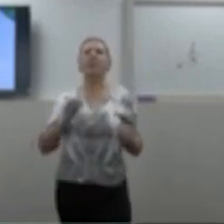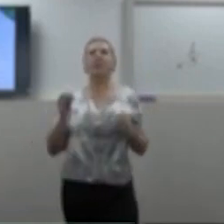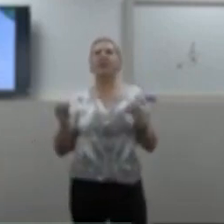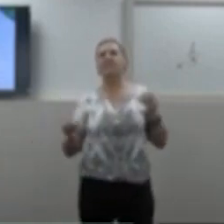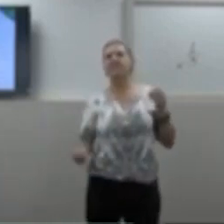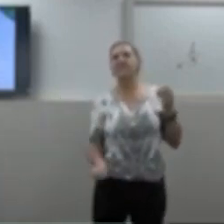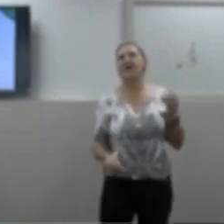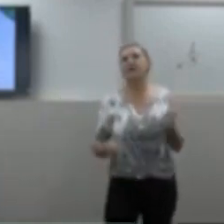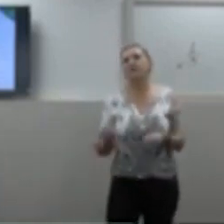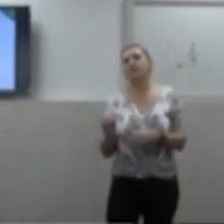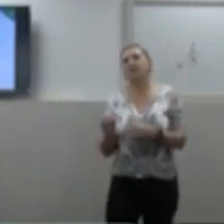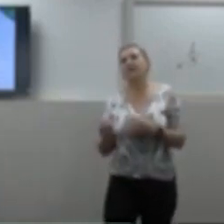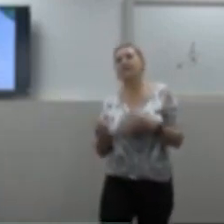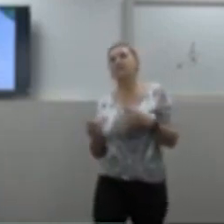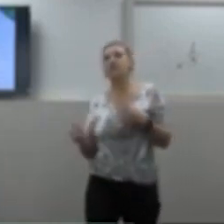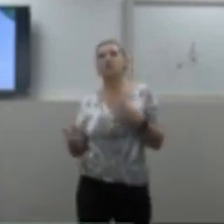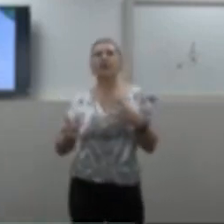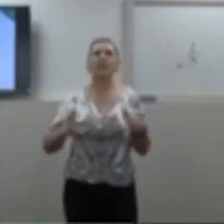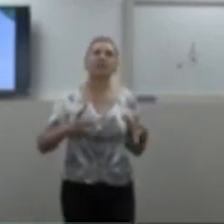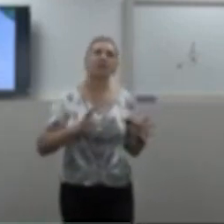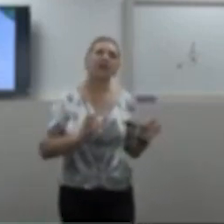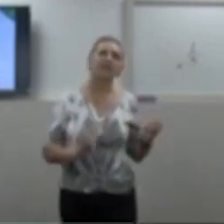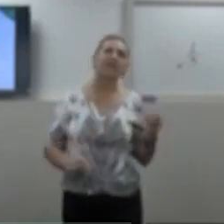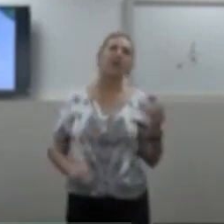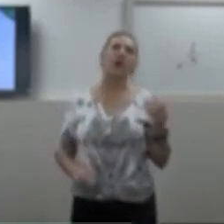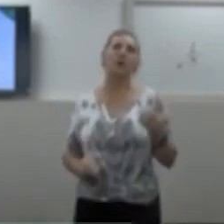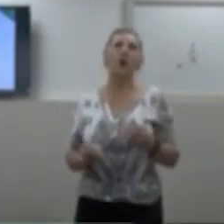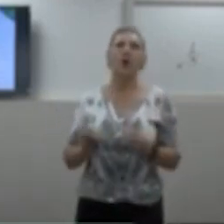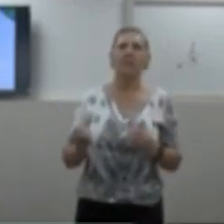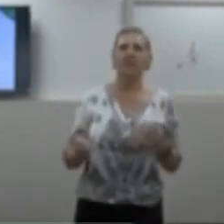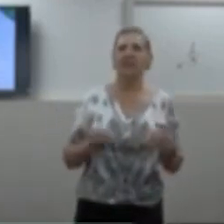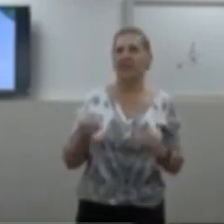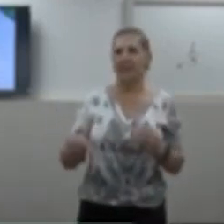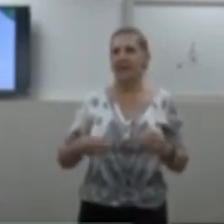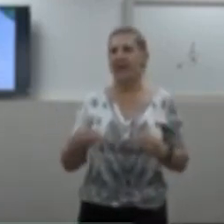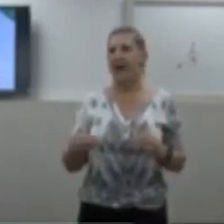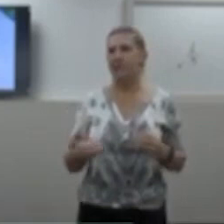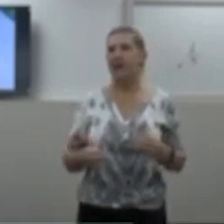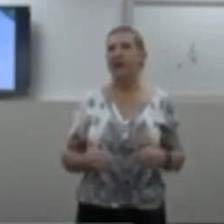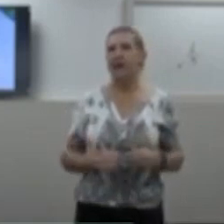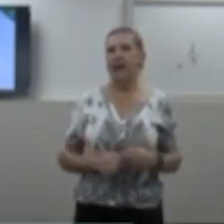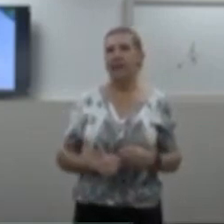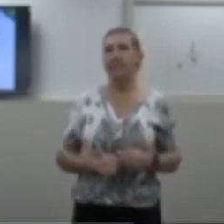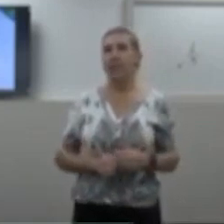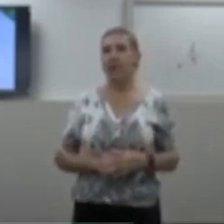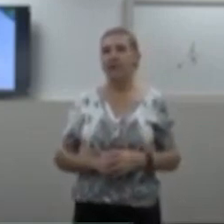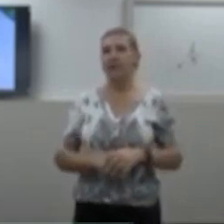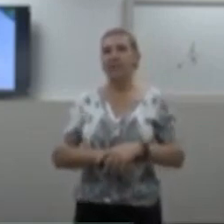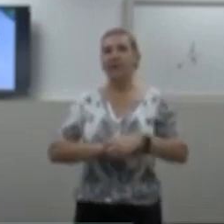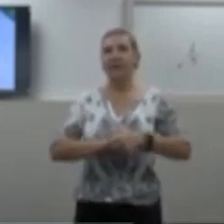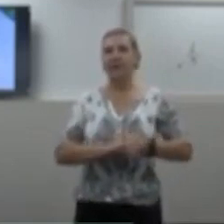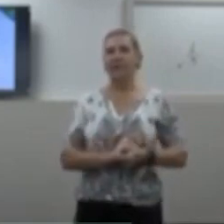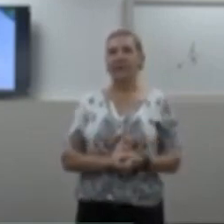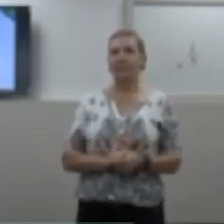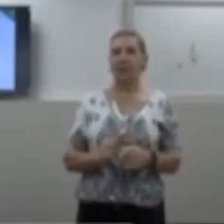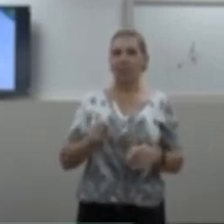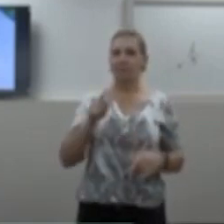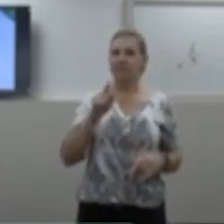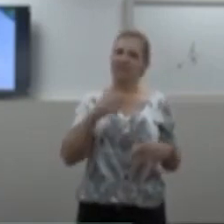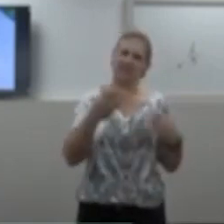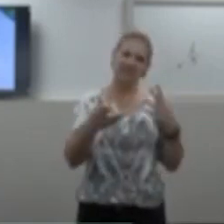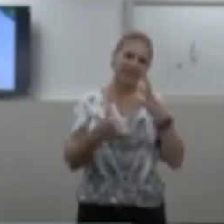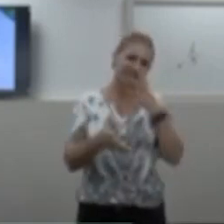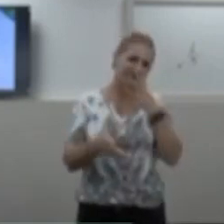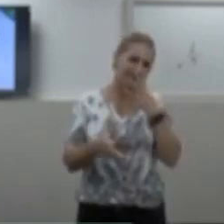de trigo, uma colher de sal, 2 colheres de açúcar, 4 colheres de óleo, uma xícara e meia de água morna e uma colher de fermento de